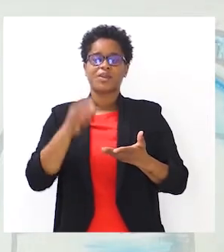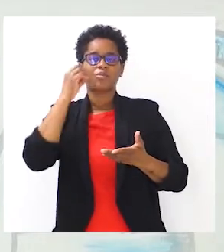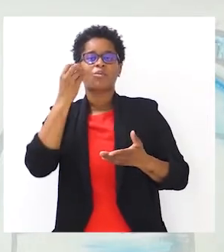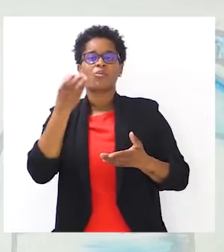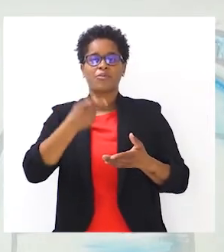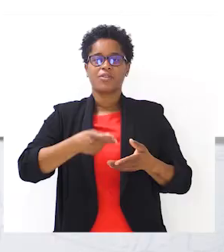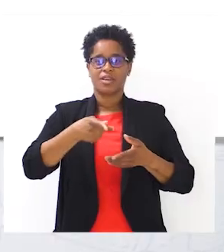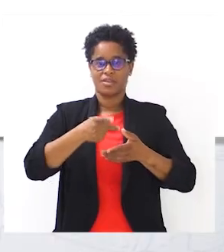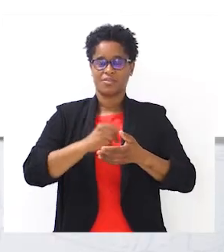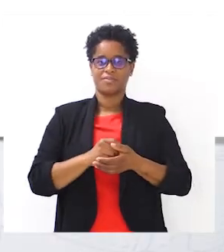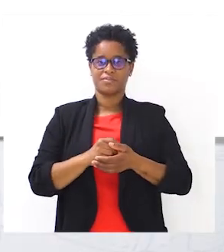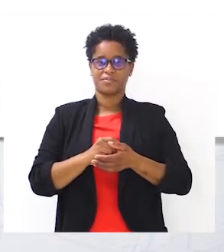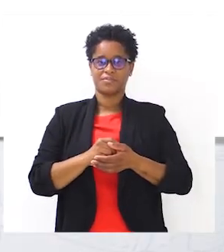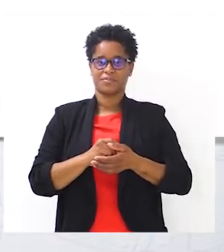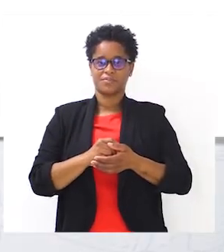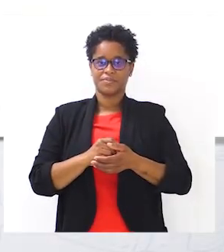é que fica aqui?